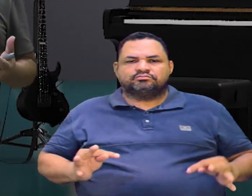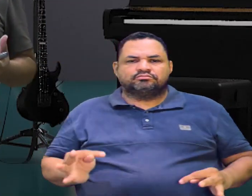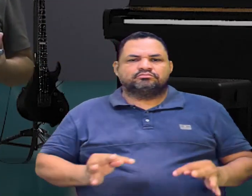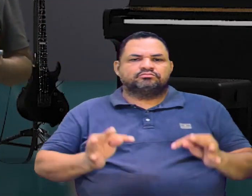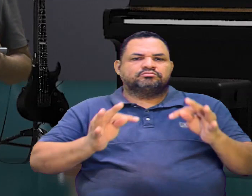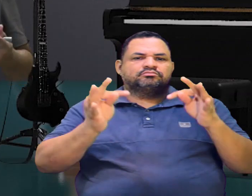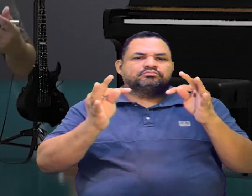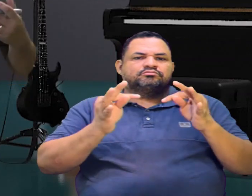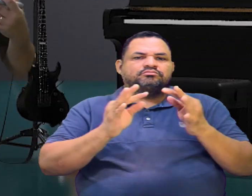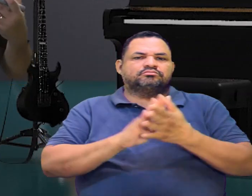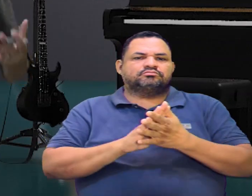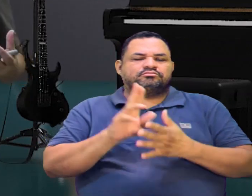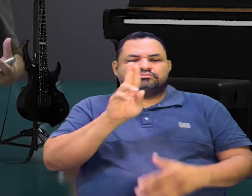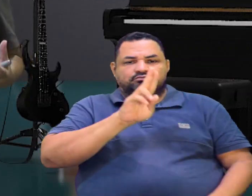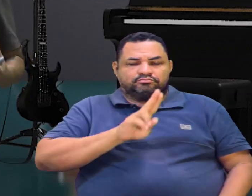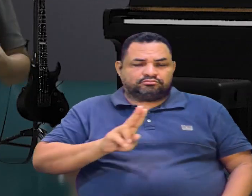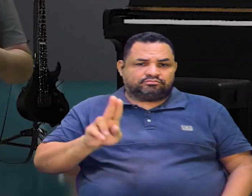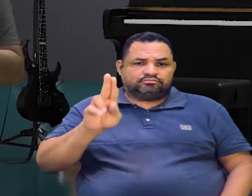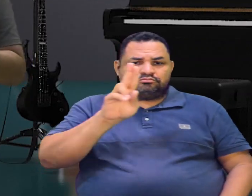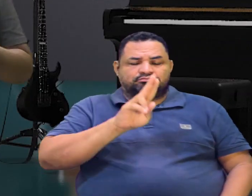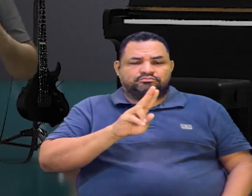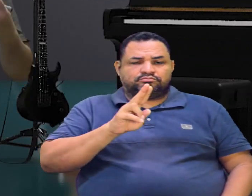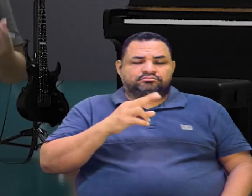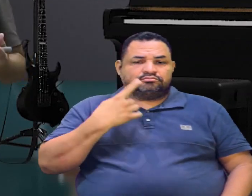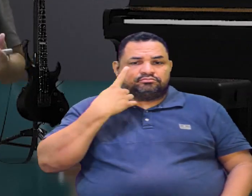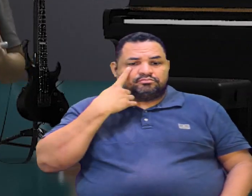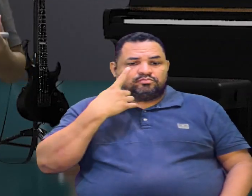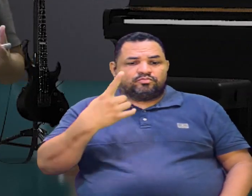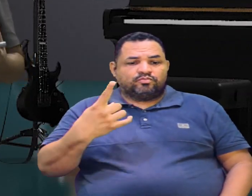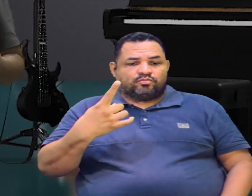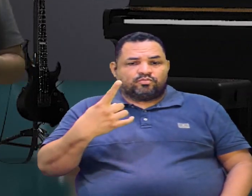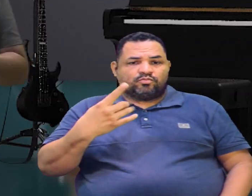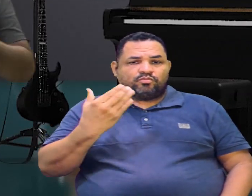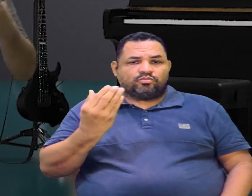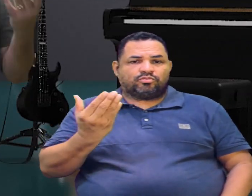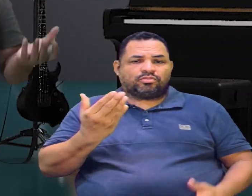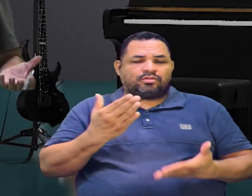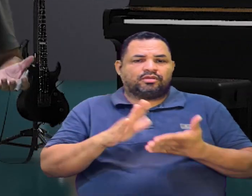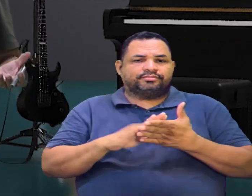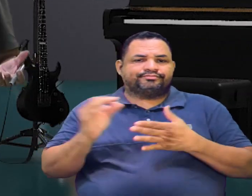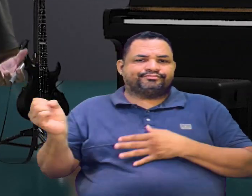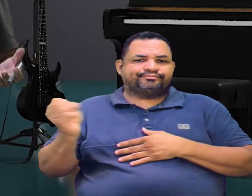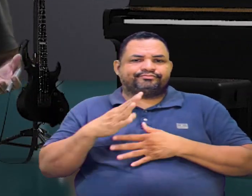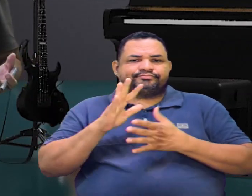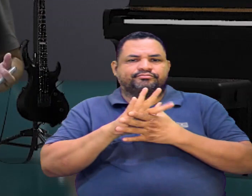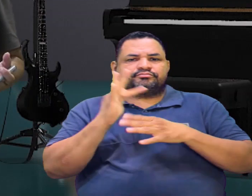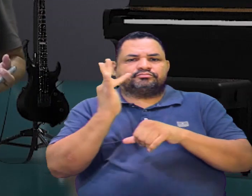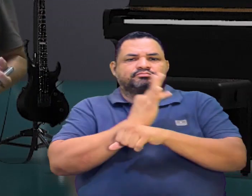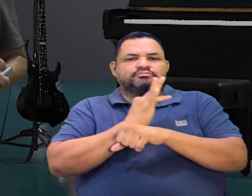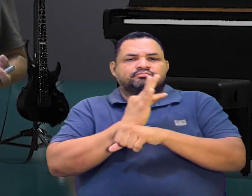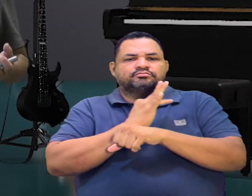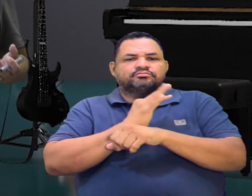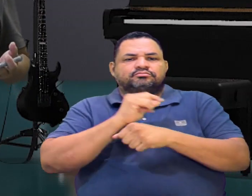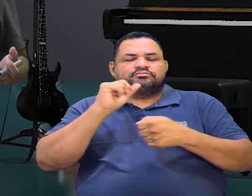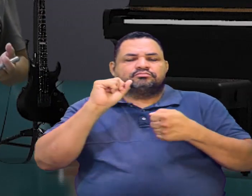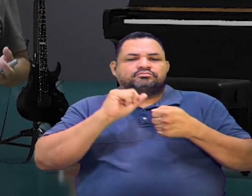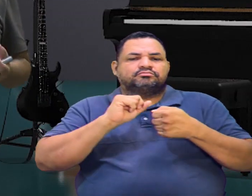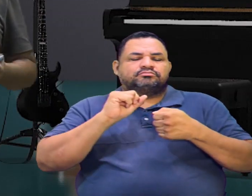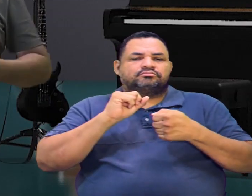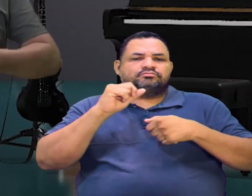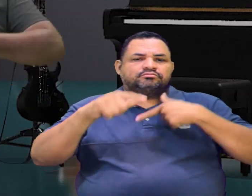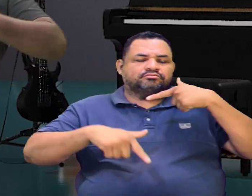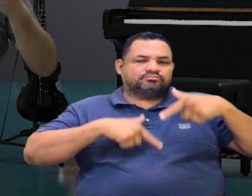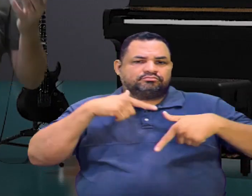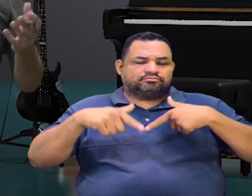técnicos, né? Através disso aí, a gente vai vendo, então, novos filmes produzidos em